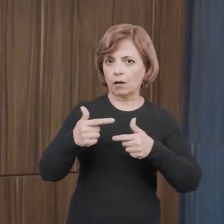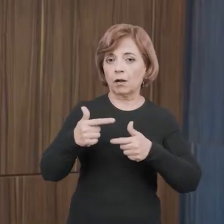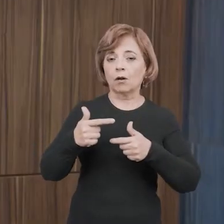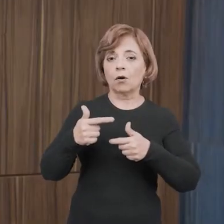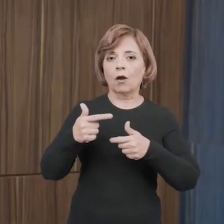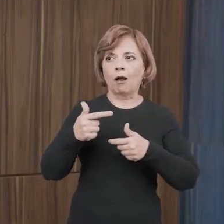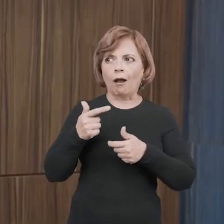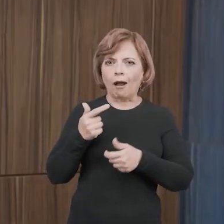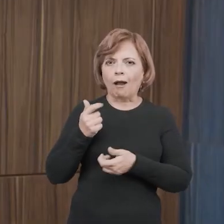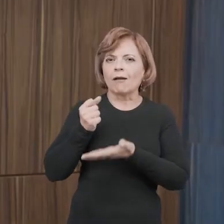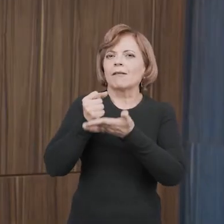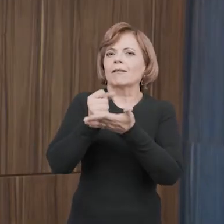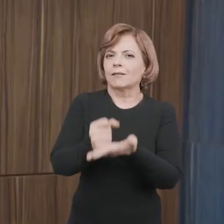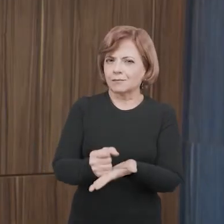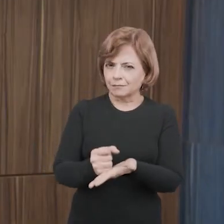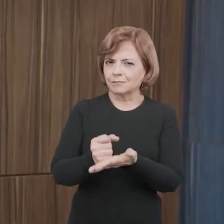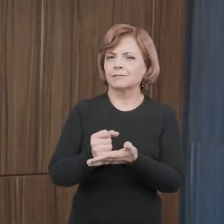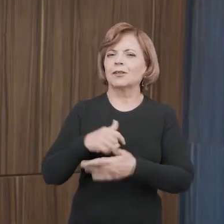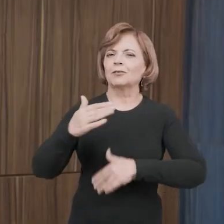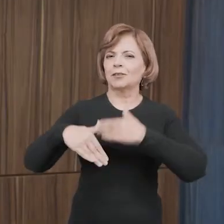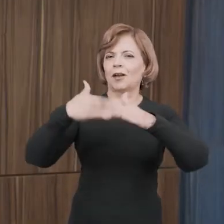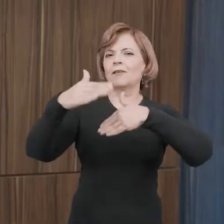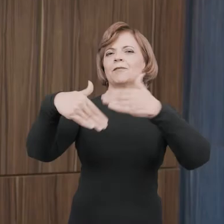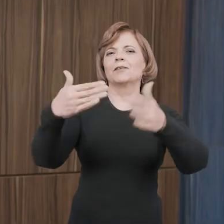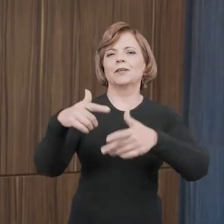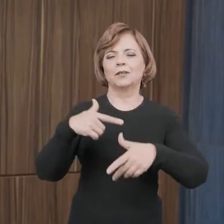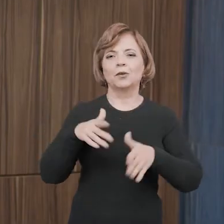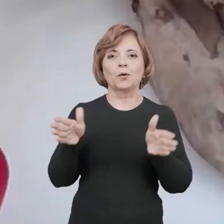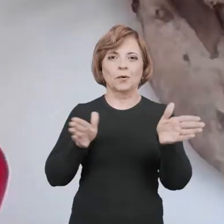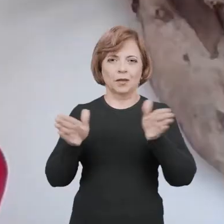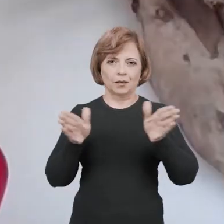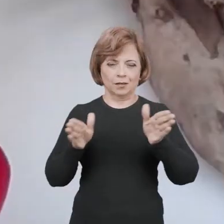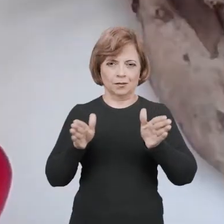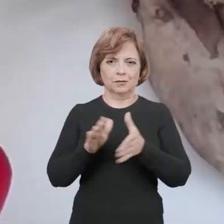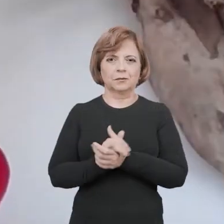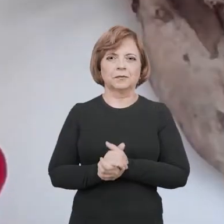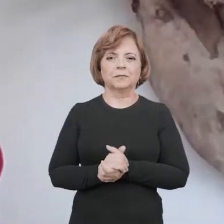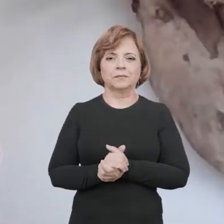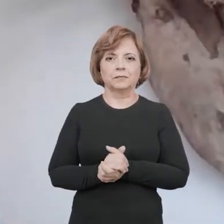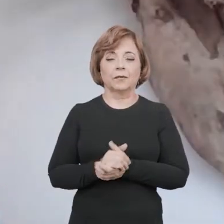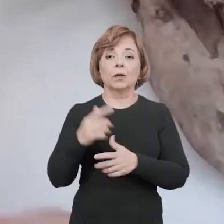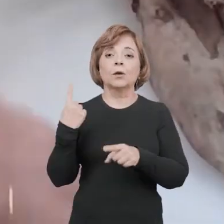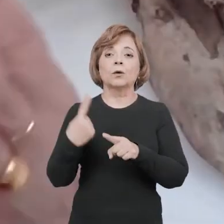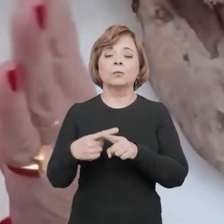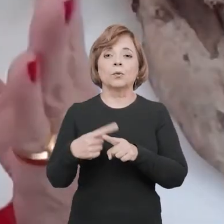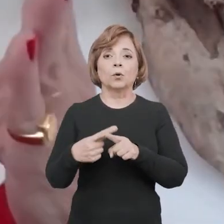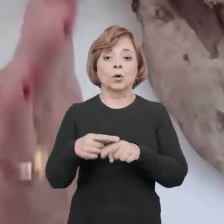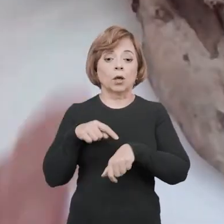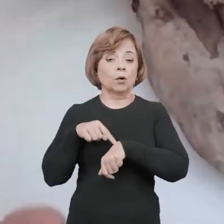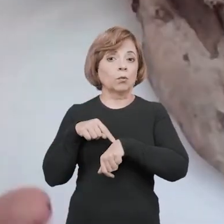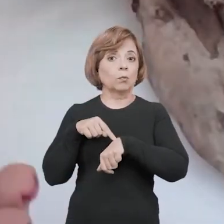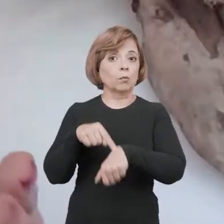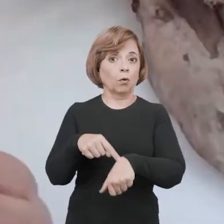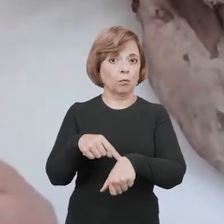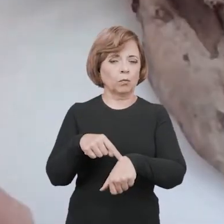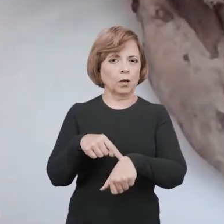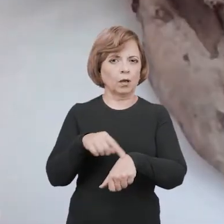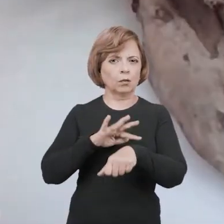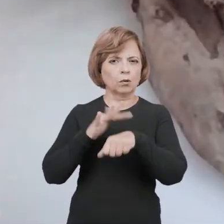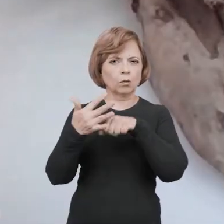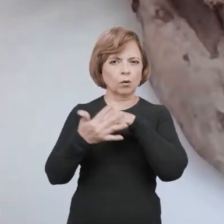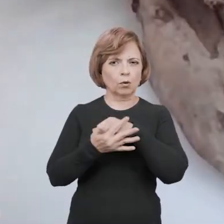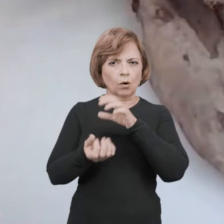exatamente das ações que estavam sendo desenvolvidas durante esse período, porque no momento em